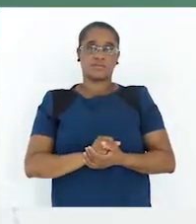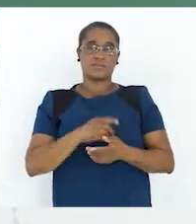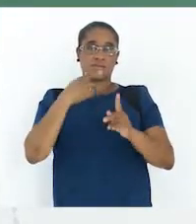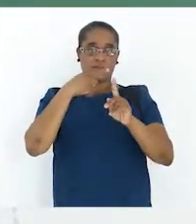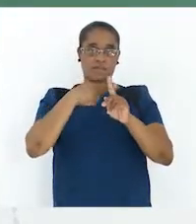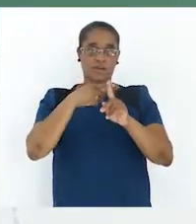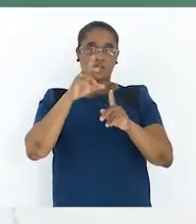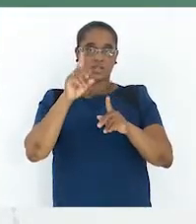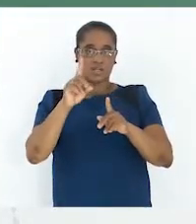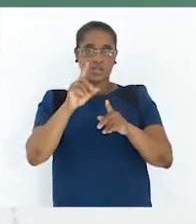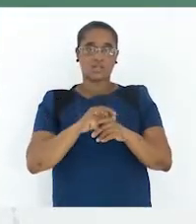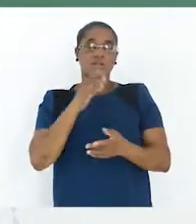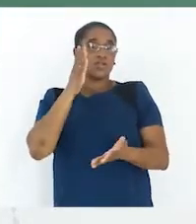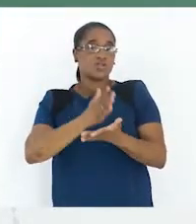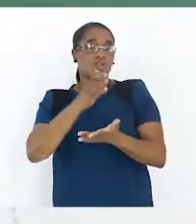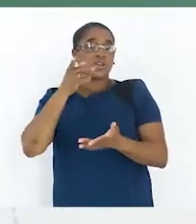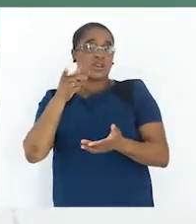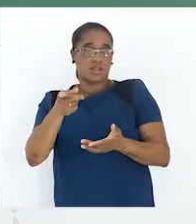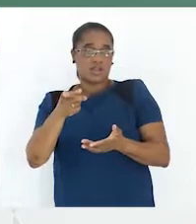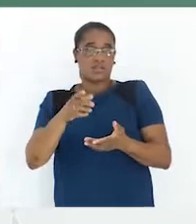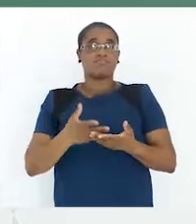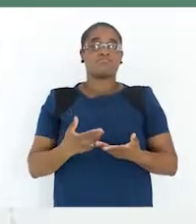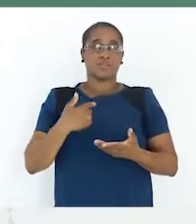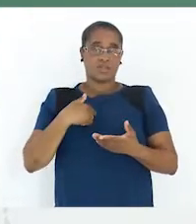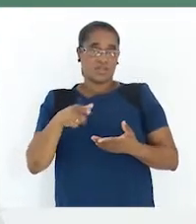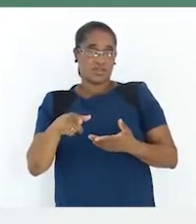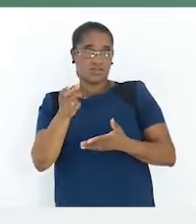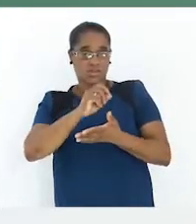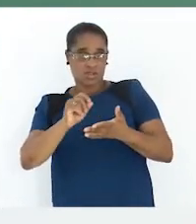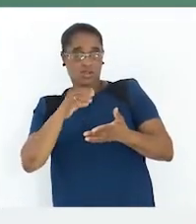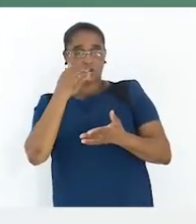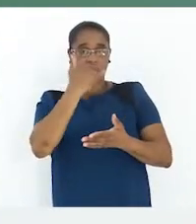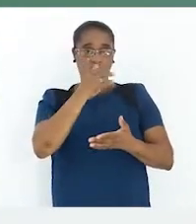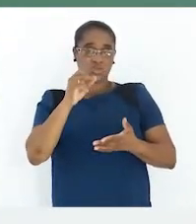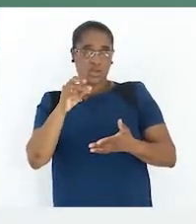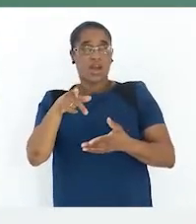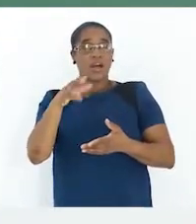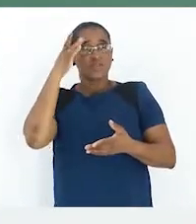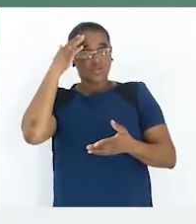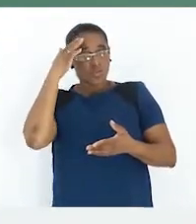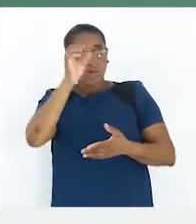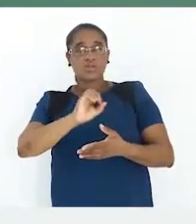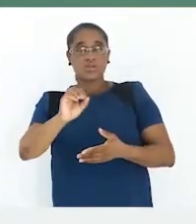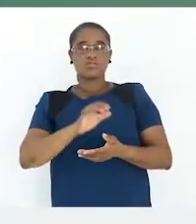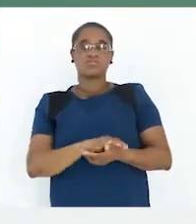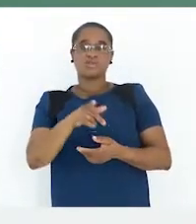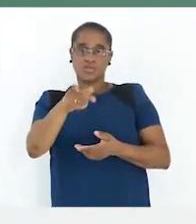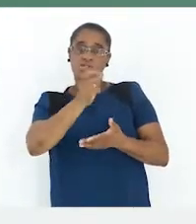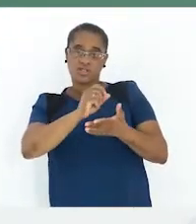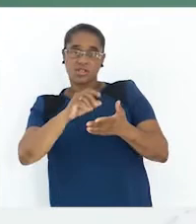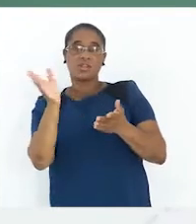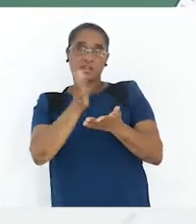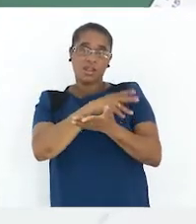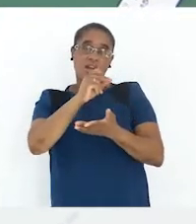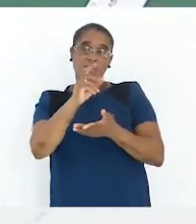mais 6. Só que aqui, ao invés de eu colocar 2a, o a tem o seu valor. Eu ponho vezes 2. E